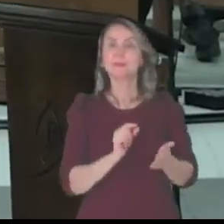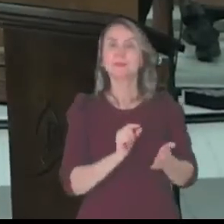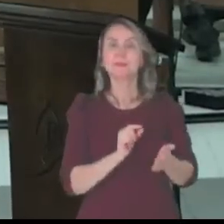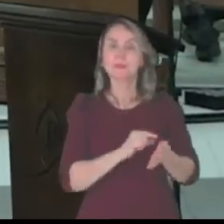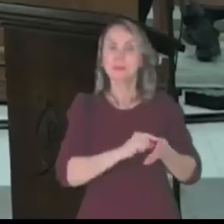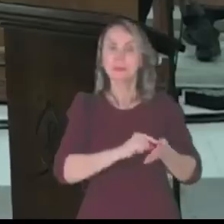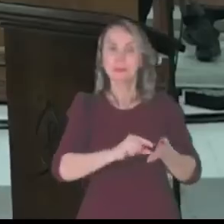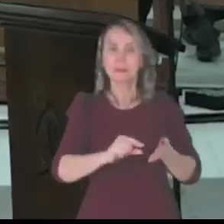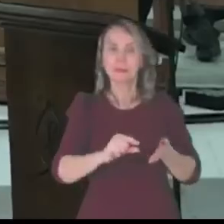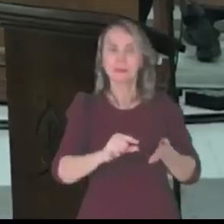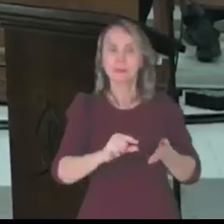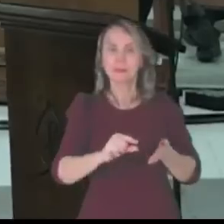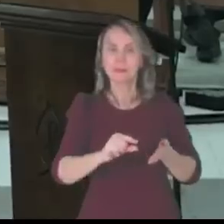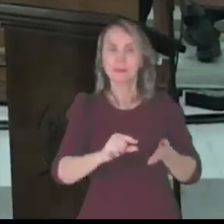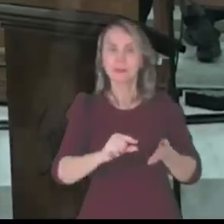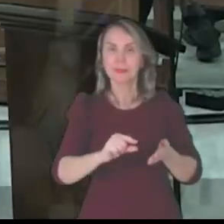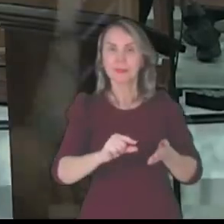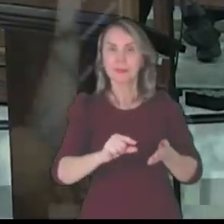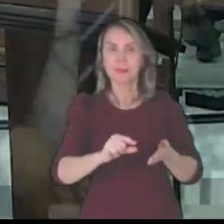de número